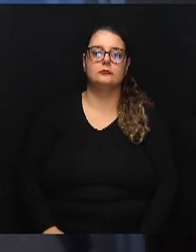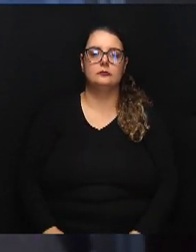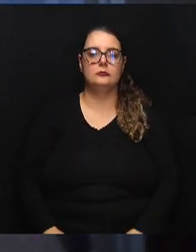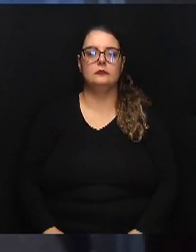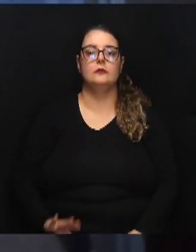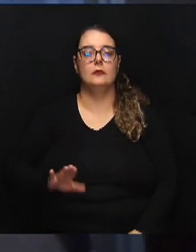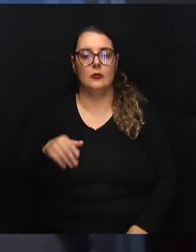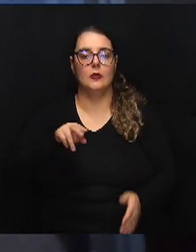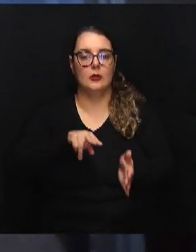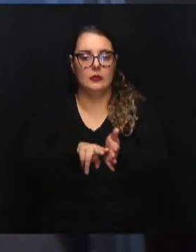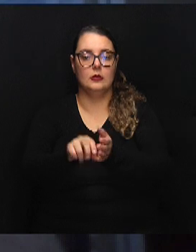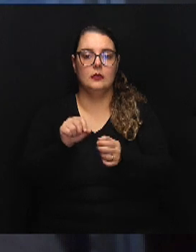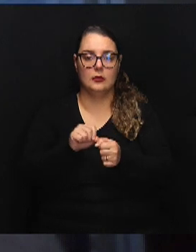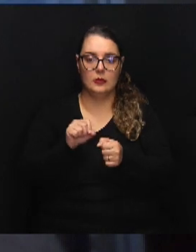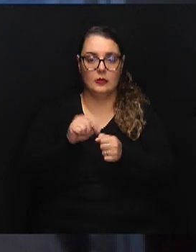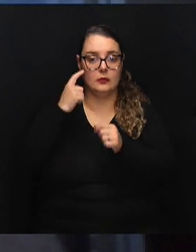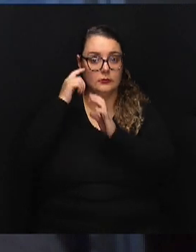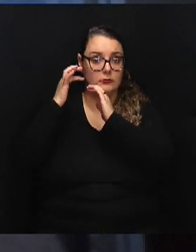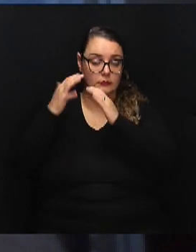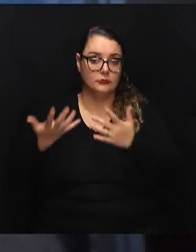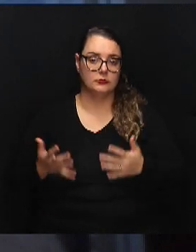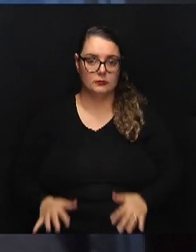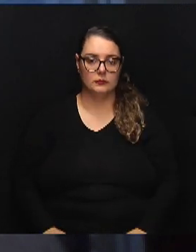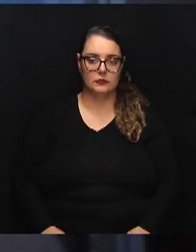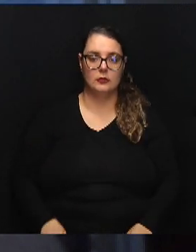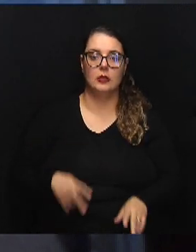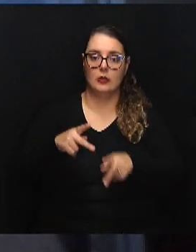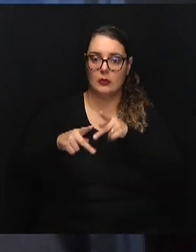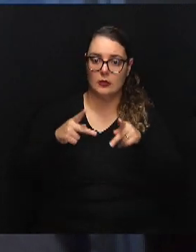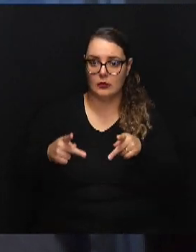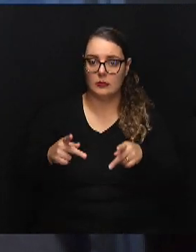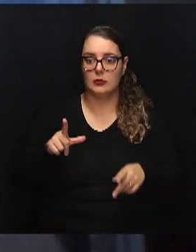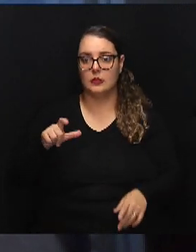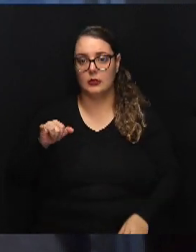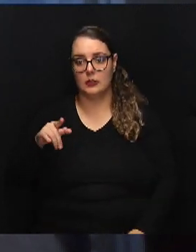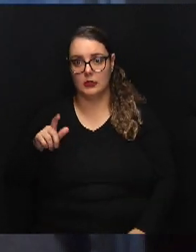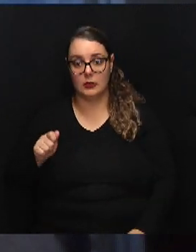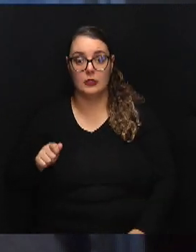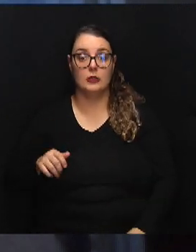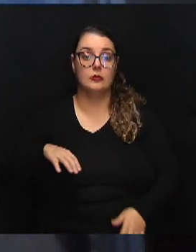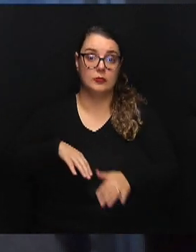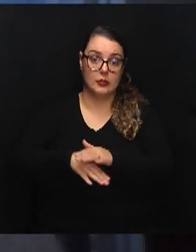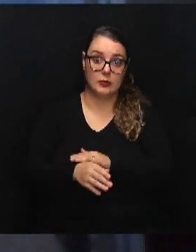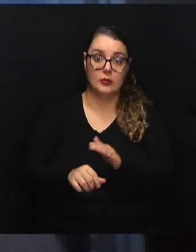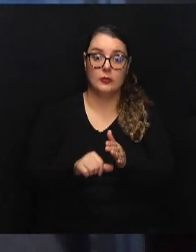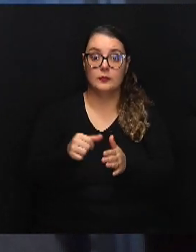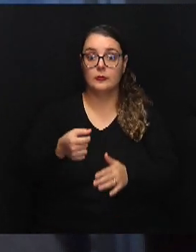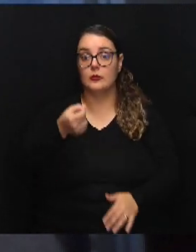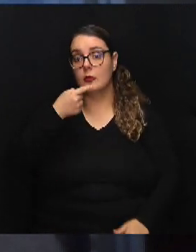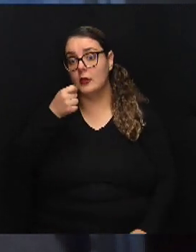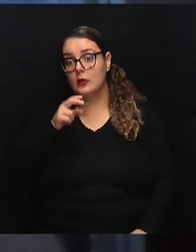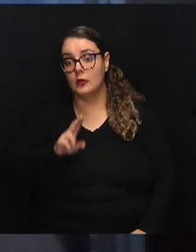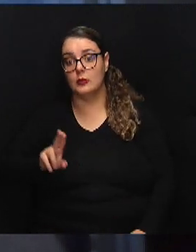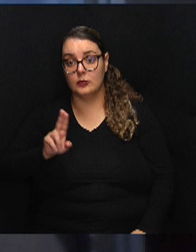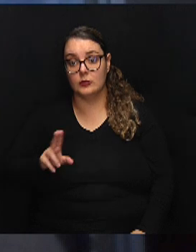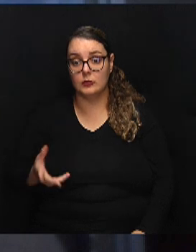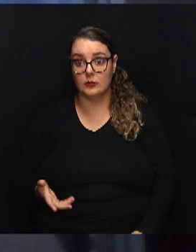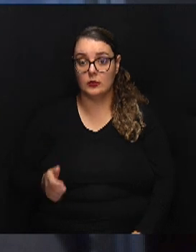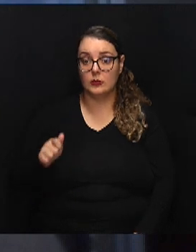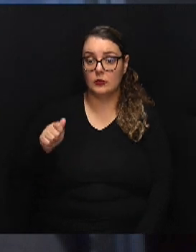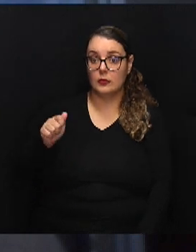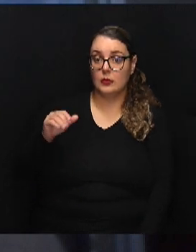faz o diagnóstico ou pensa no diagnóstico. A população leiga está bastante acostumada com isso, que o primeiro remédio que a gente utiliza é o ácido